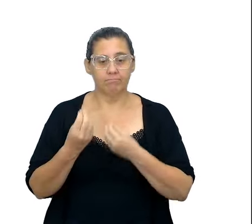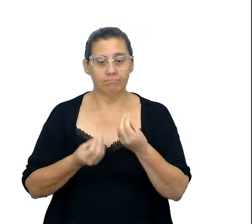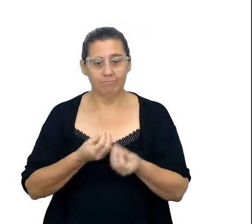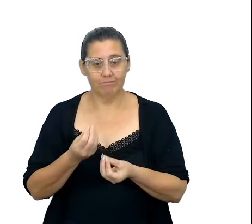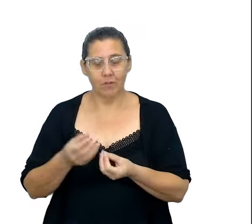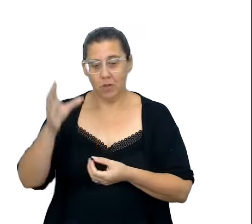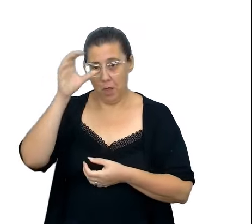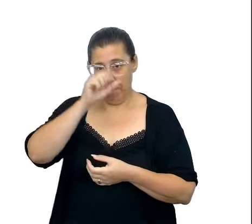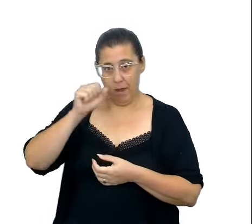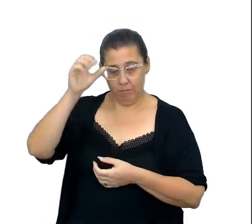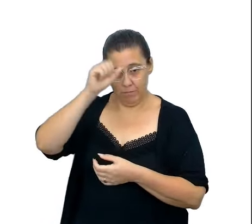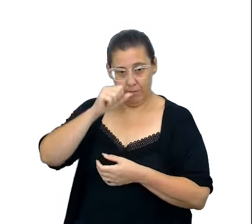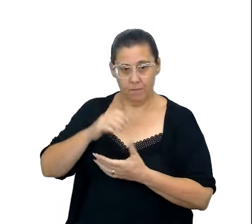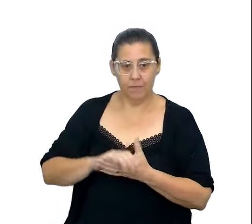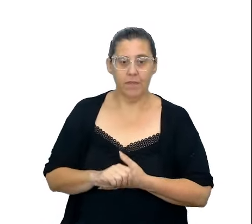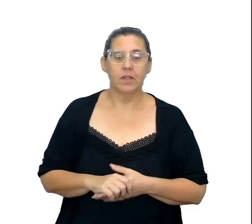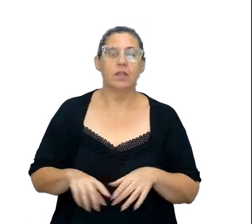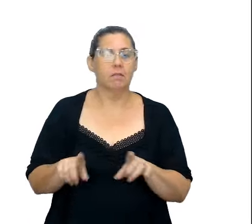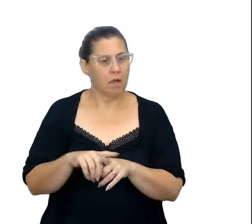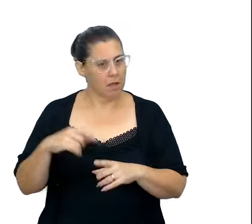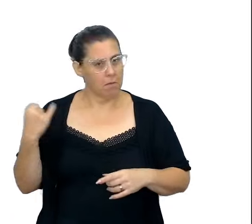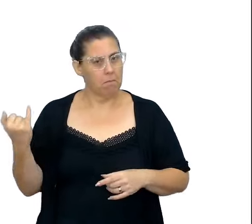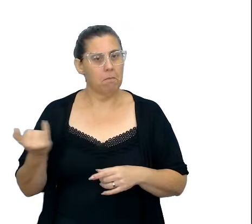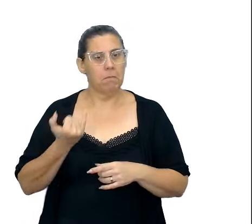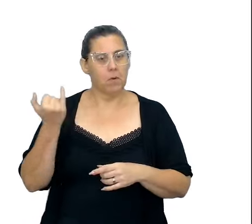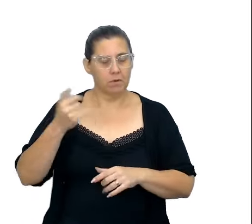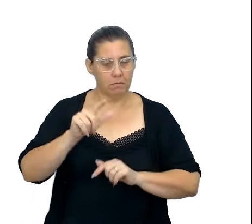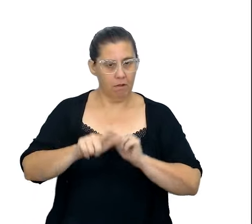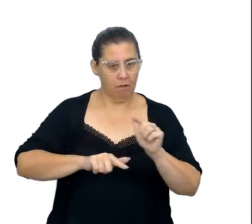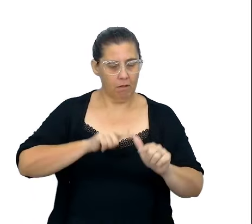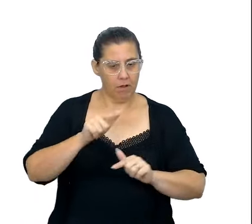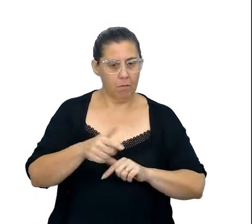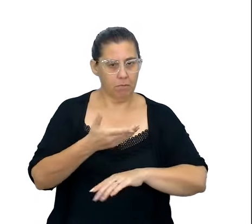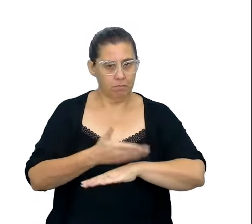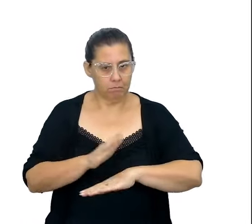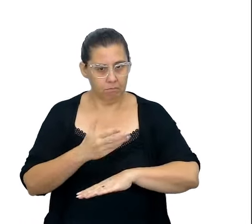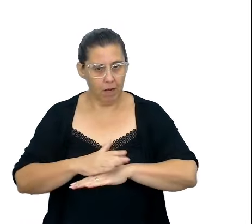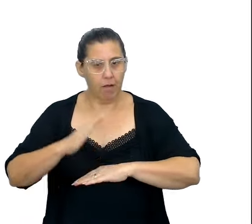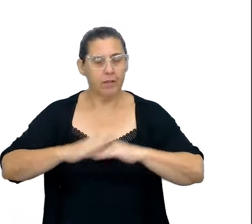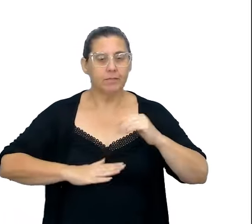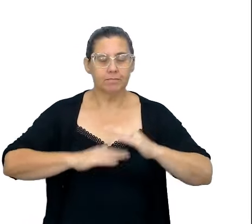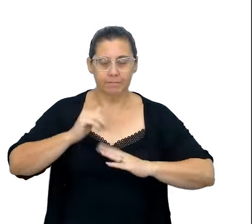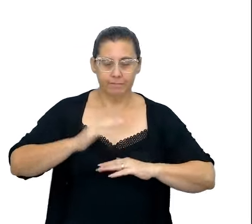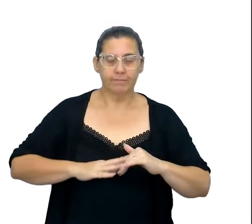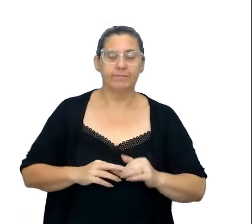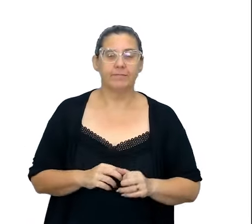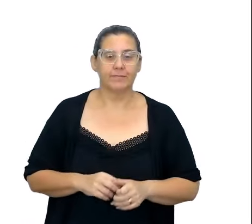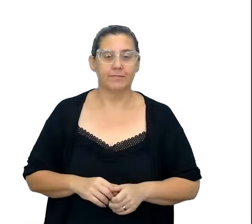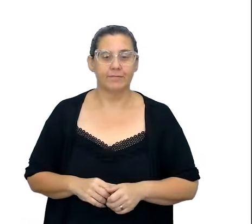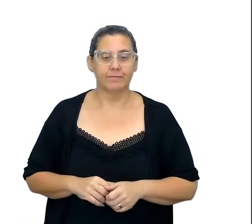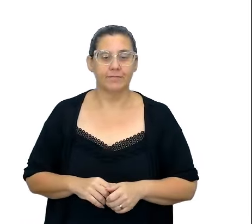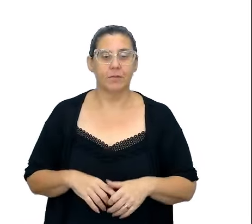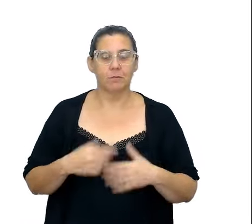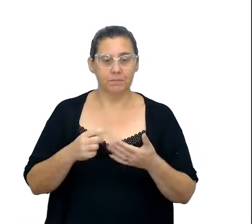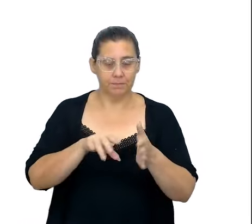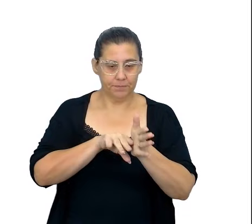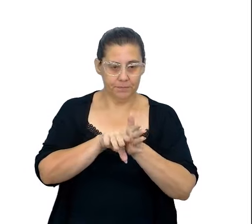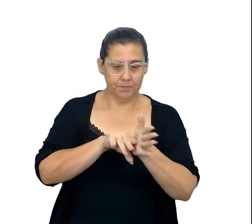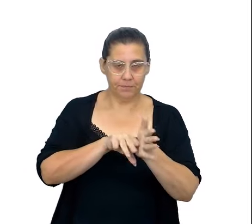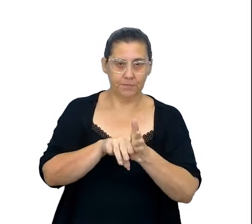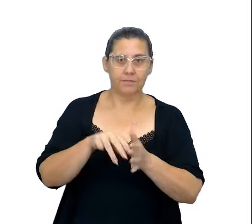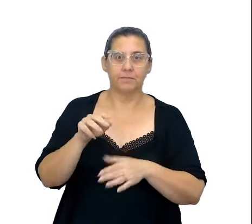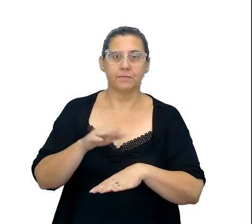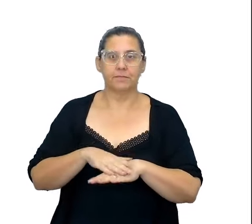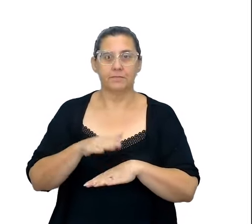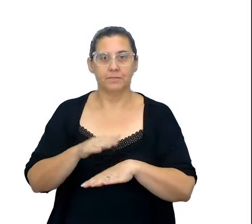da aprendizagem. Por isso que é importante que seja trabalhado as metodologias ativas, né? Porque essas metodologias, elas